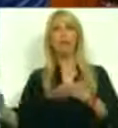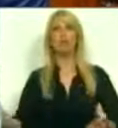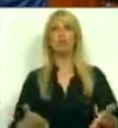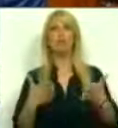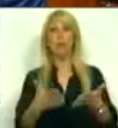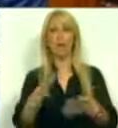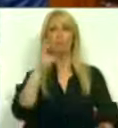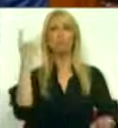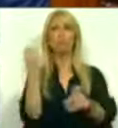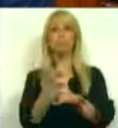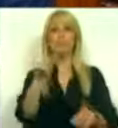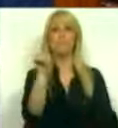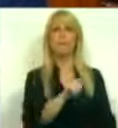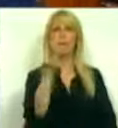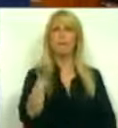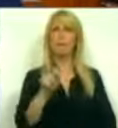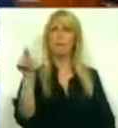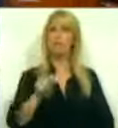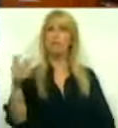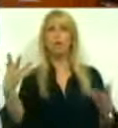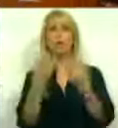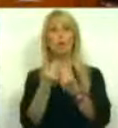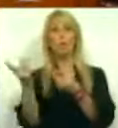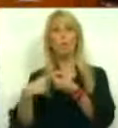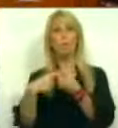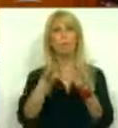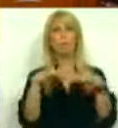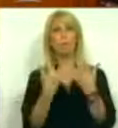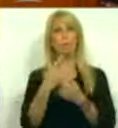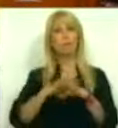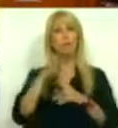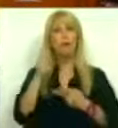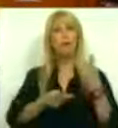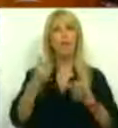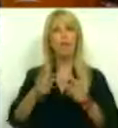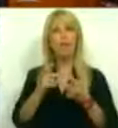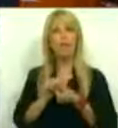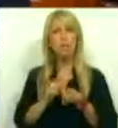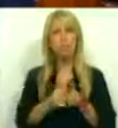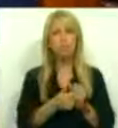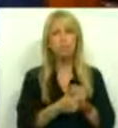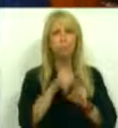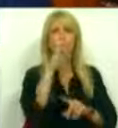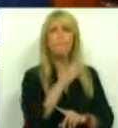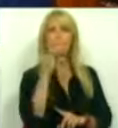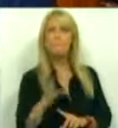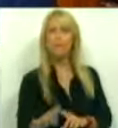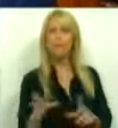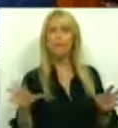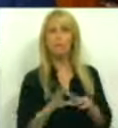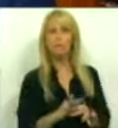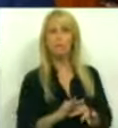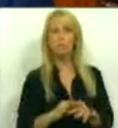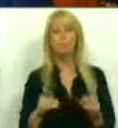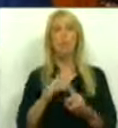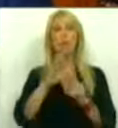ainda monitorizado mensalmente com os parceiros sociais para avaliar e adequar a sua execução. O